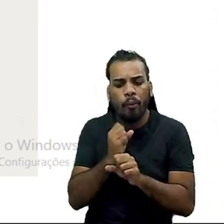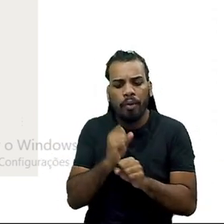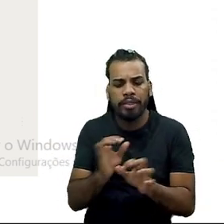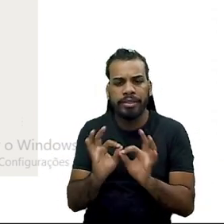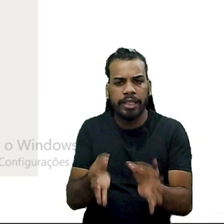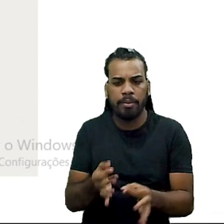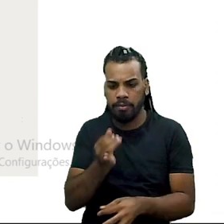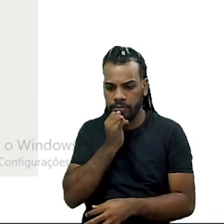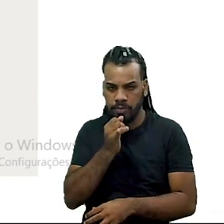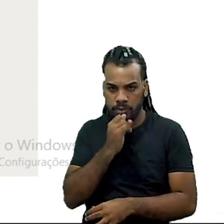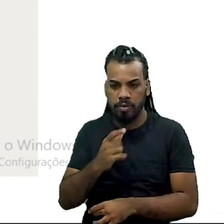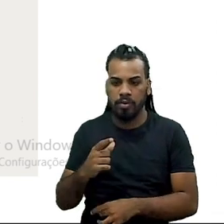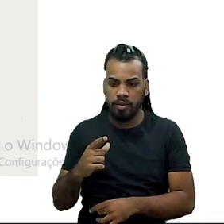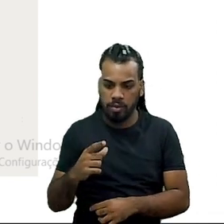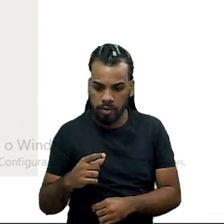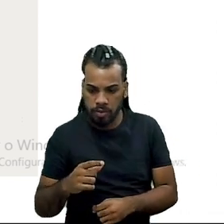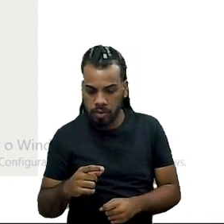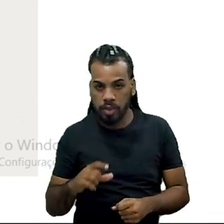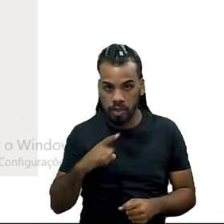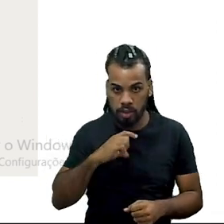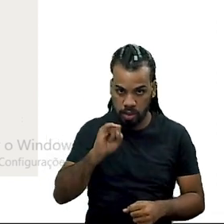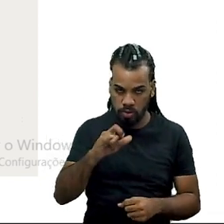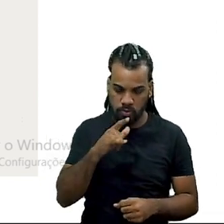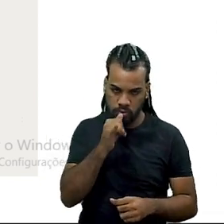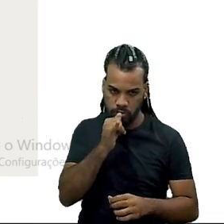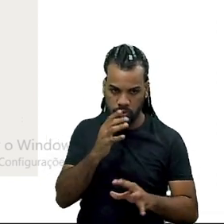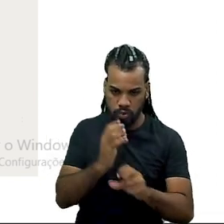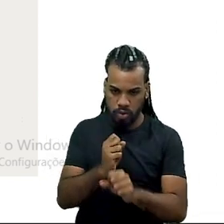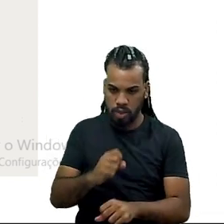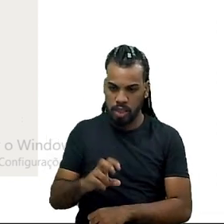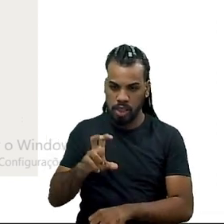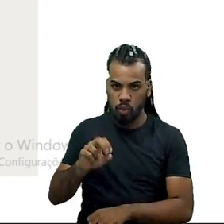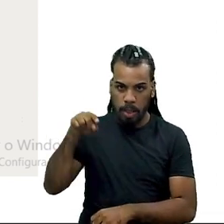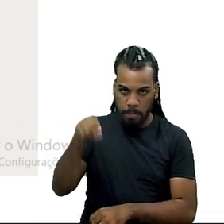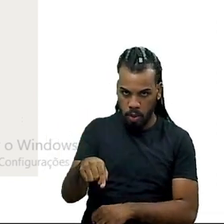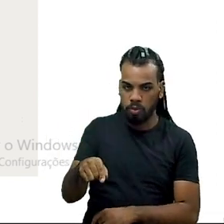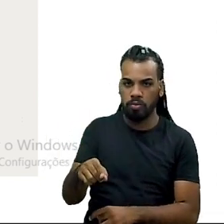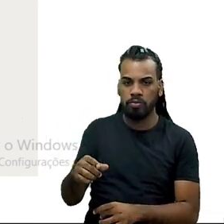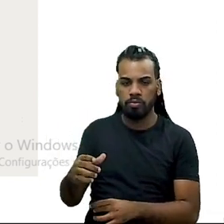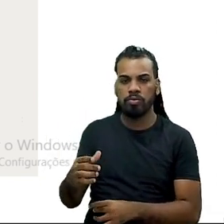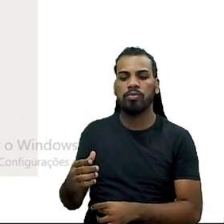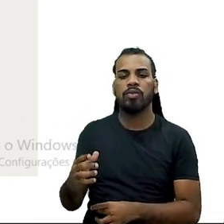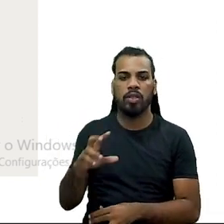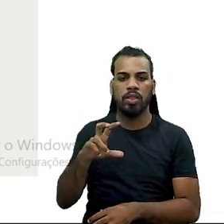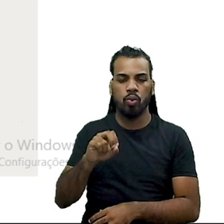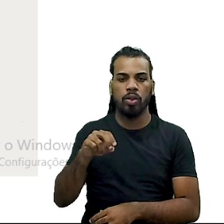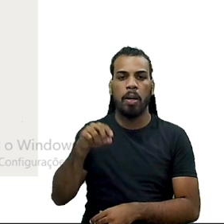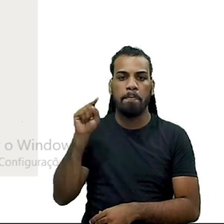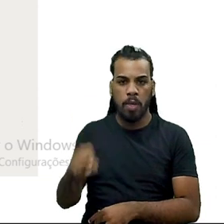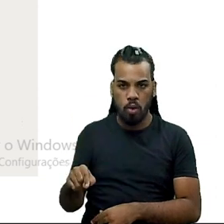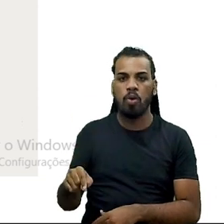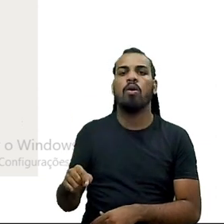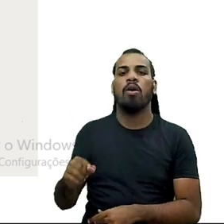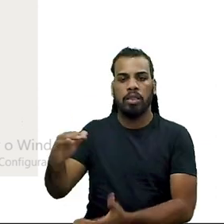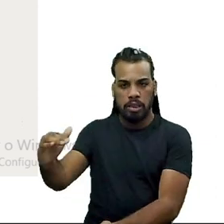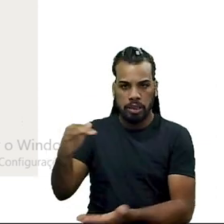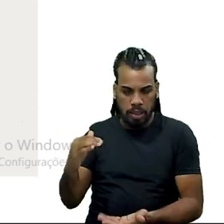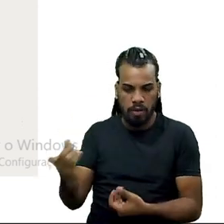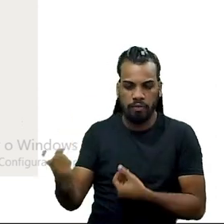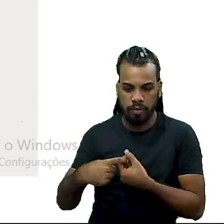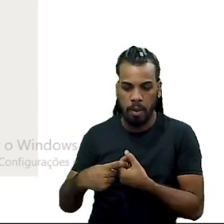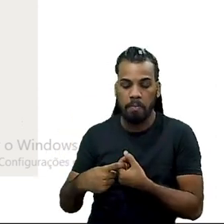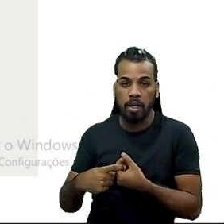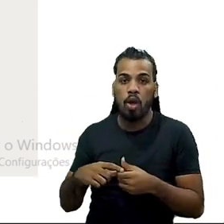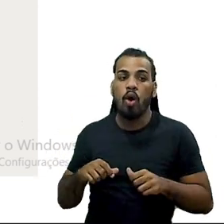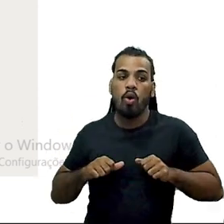eu tenho as receitas, se eu faturo, por exemplo, 50 mil a empresa, ela teve um custo variável de